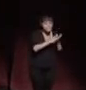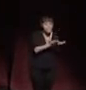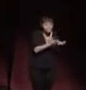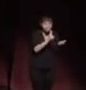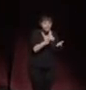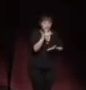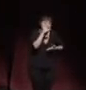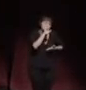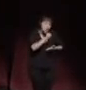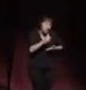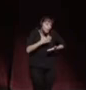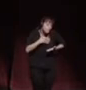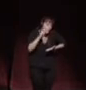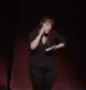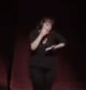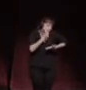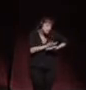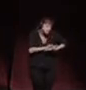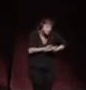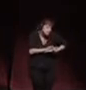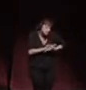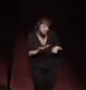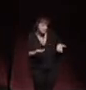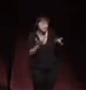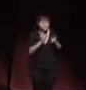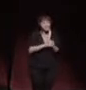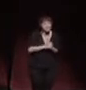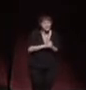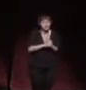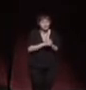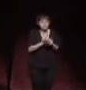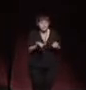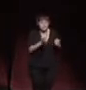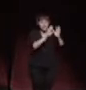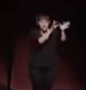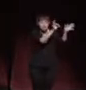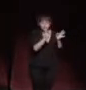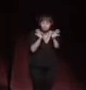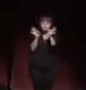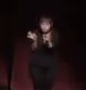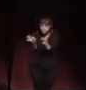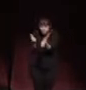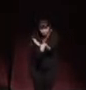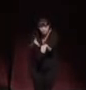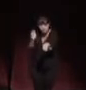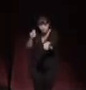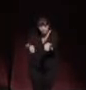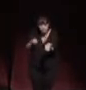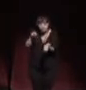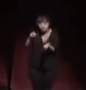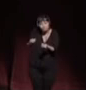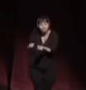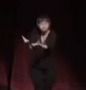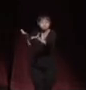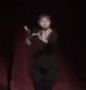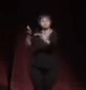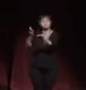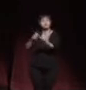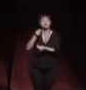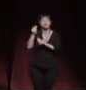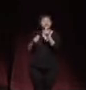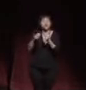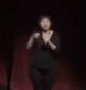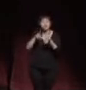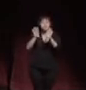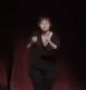Meu Pretinho. E eu falei, olha, eis aqui algo que pode te levar para explorar como você manter calado